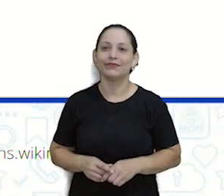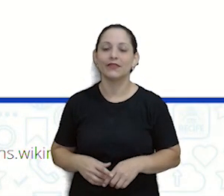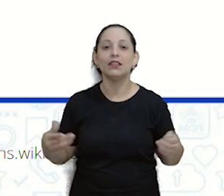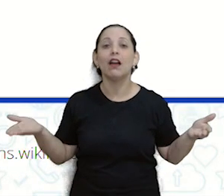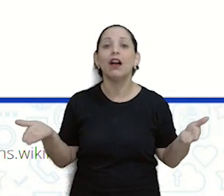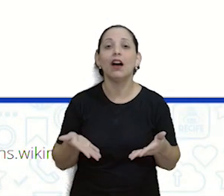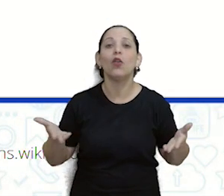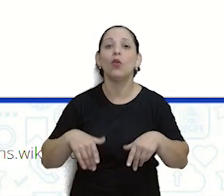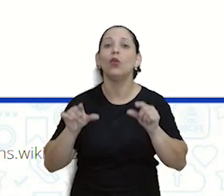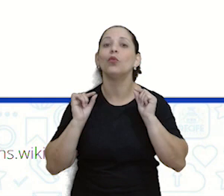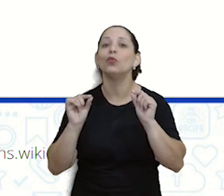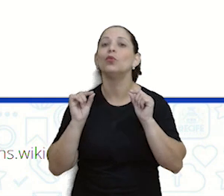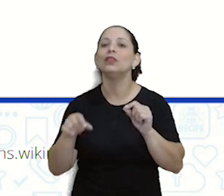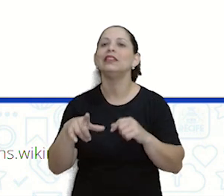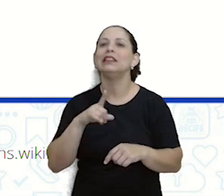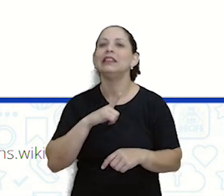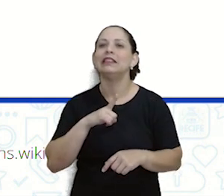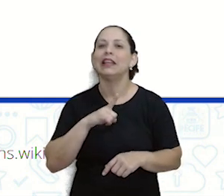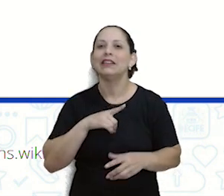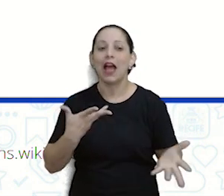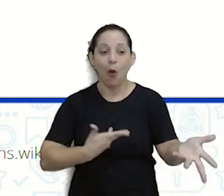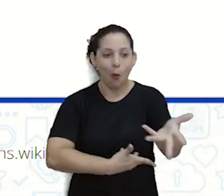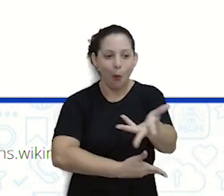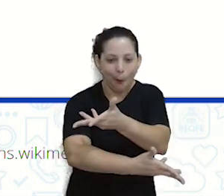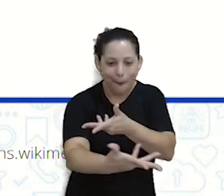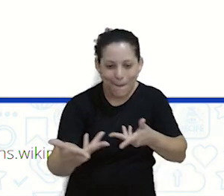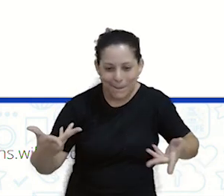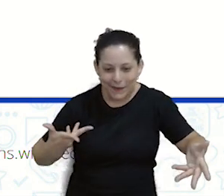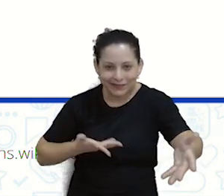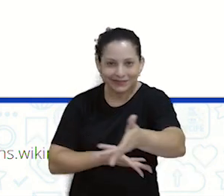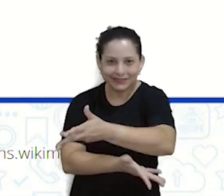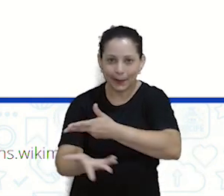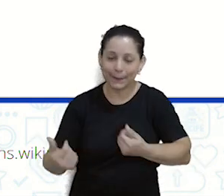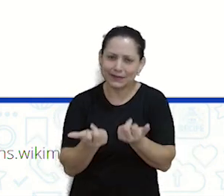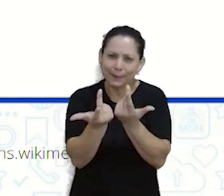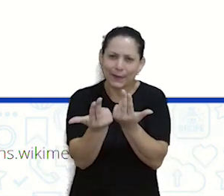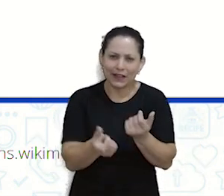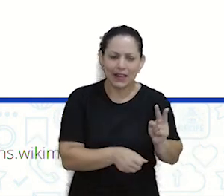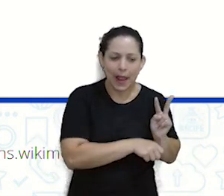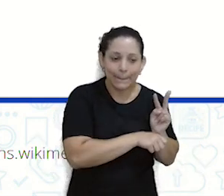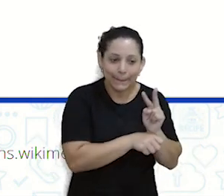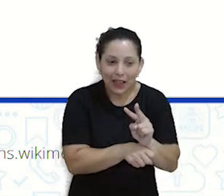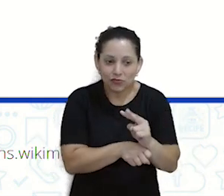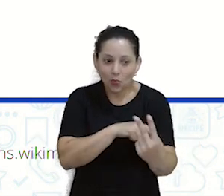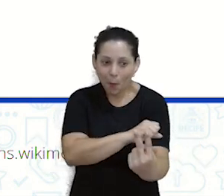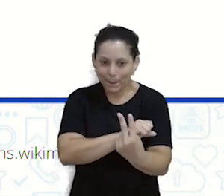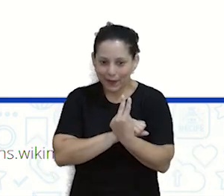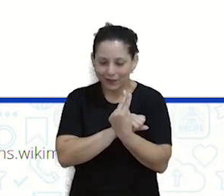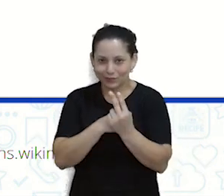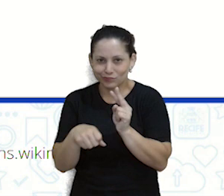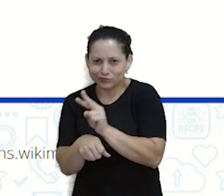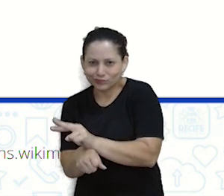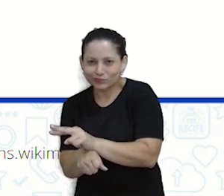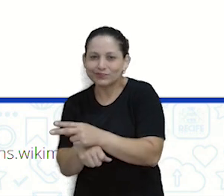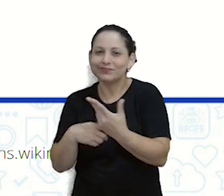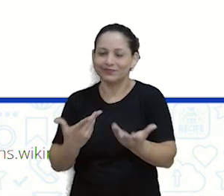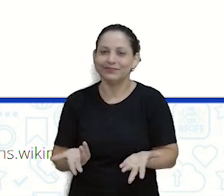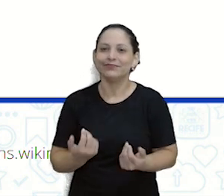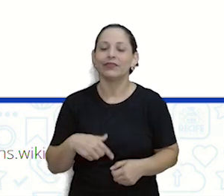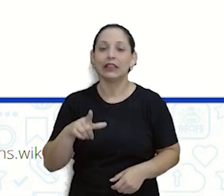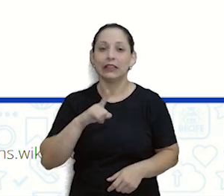um compartilhamento. Então, empréstimo, né, como a professora Isabel disse, a gente tem aí o exemplo do